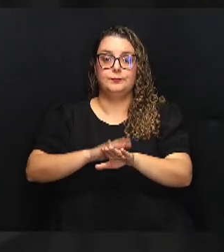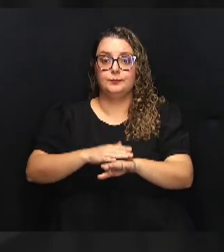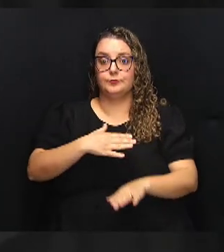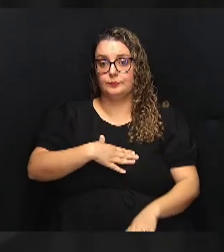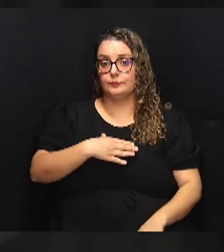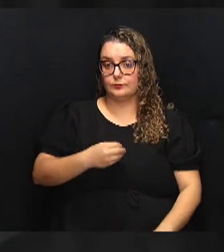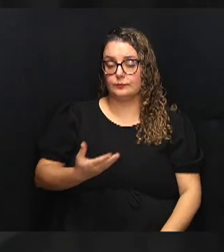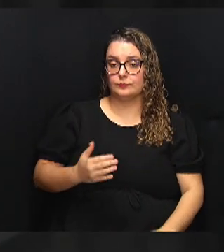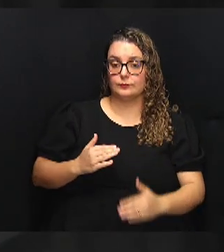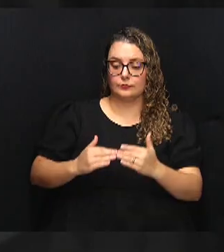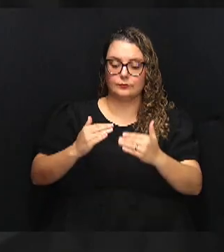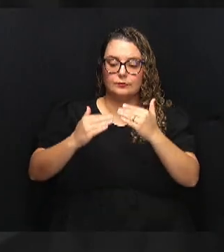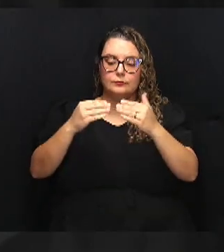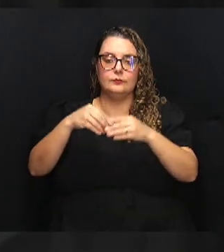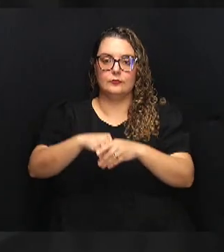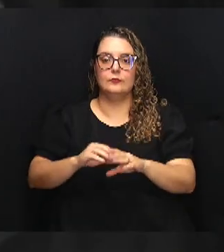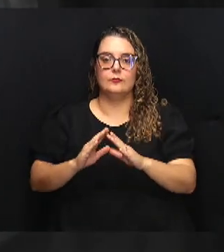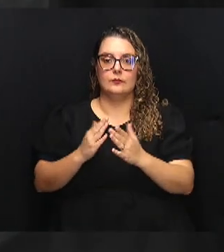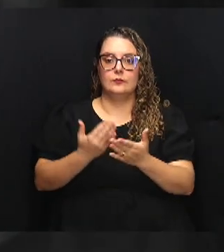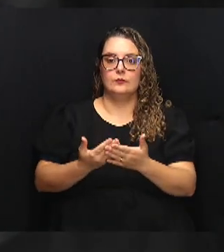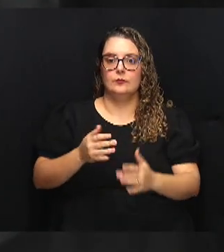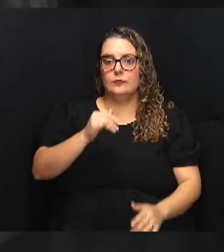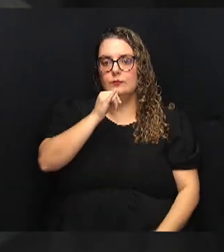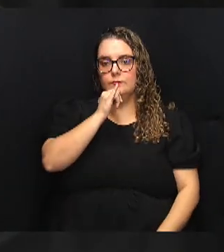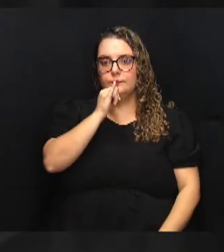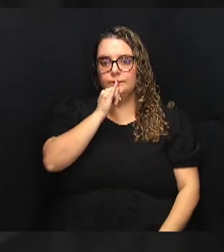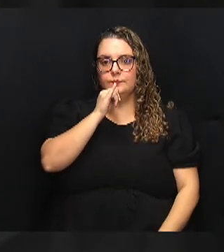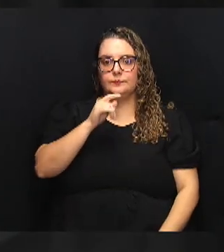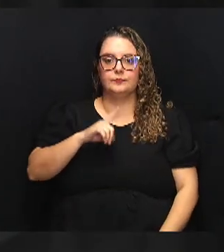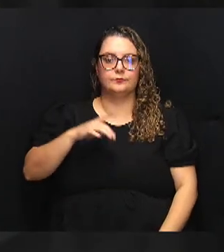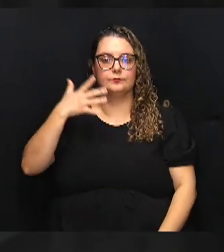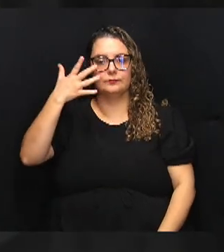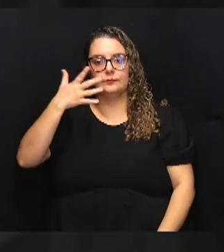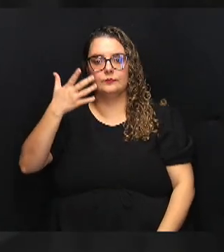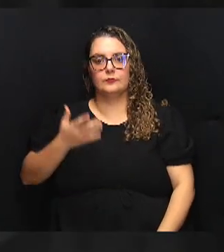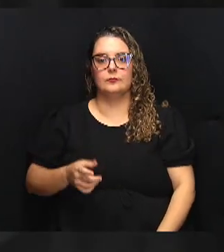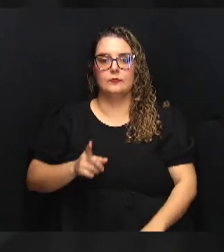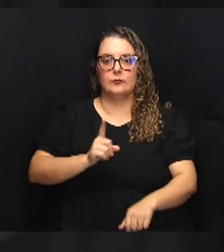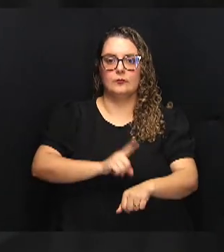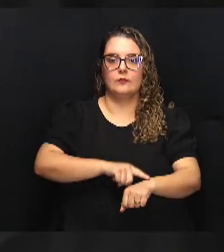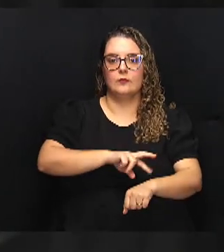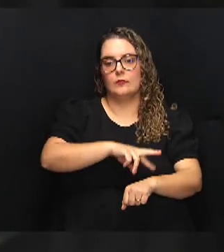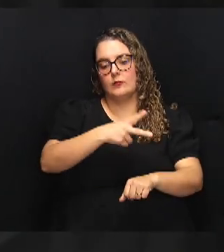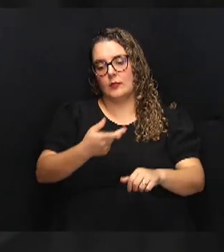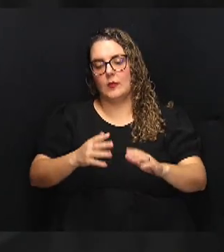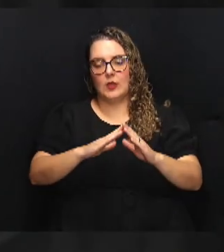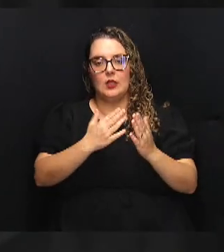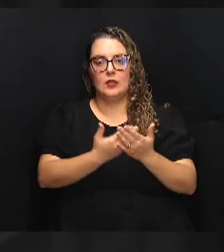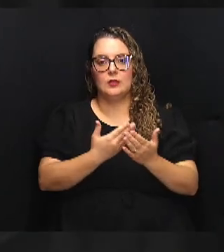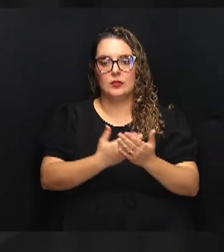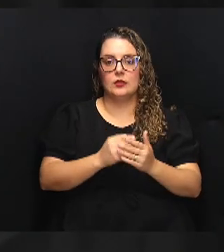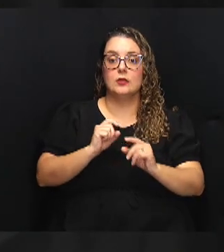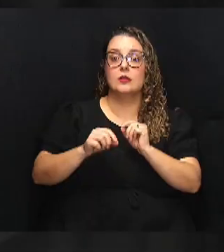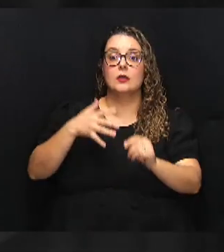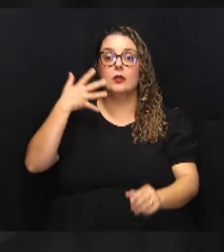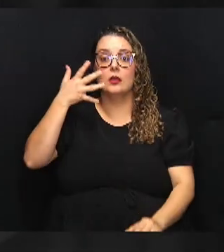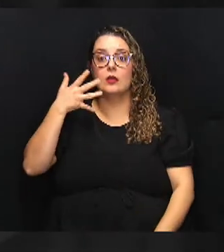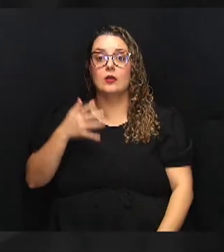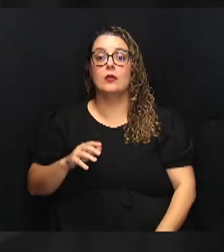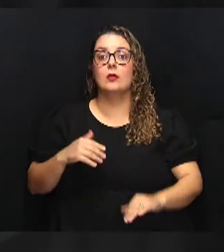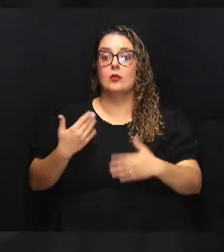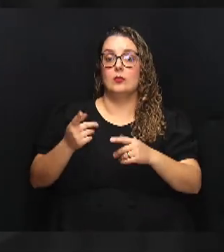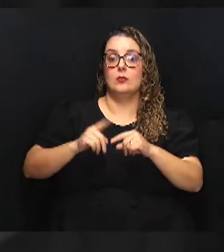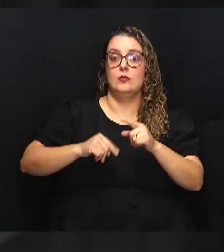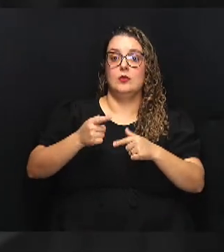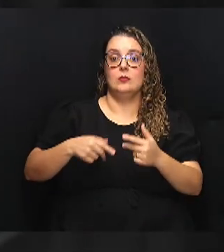estão desenvolvendo na escola. Por exemplo, vai ter uma palestra lá no contraturno da escola. Quem é um palestrante? Quais os